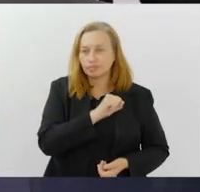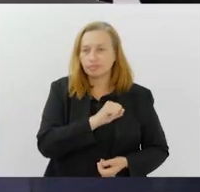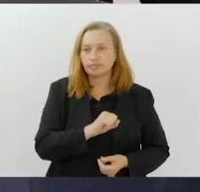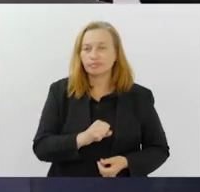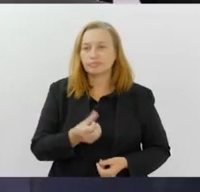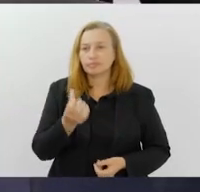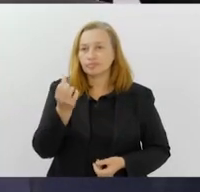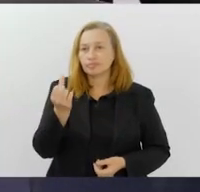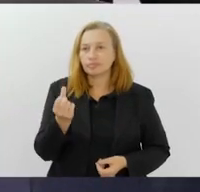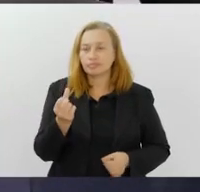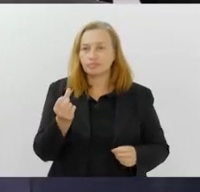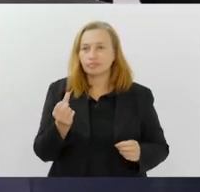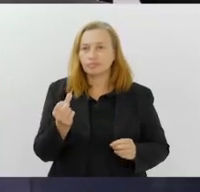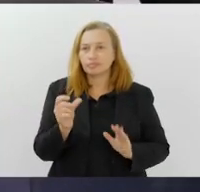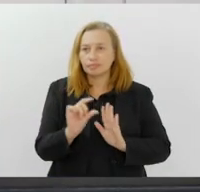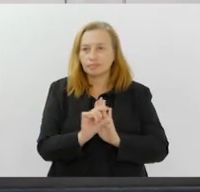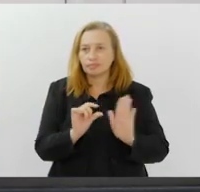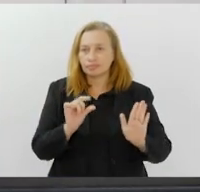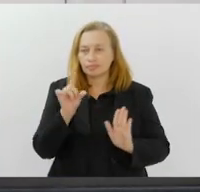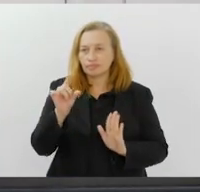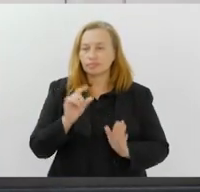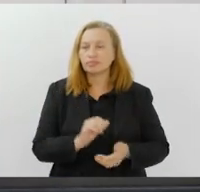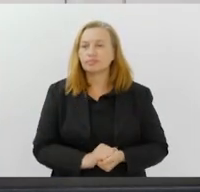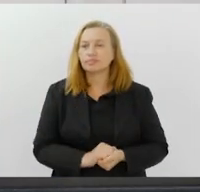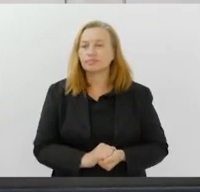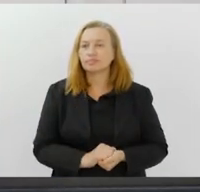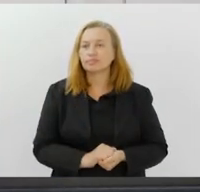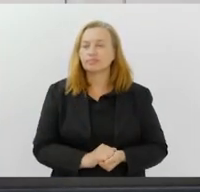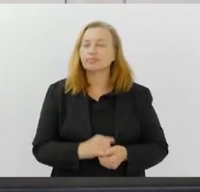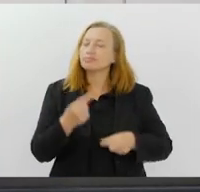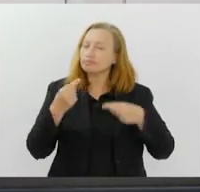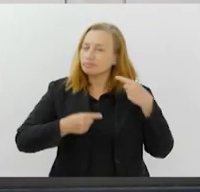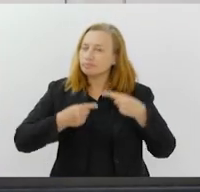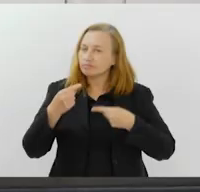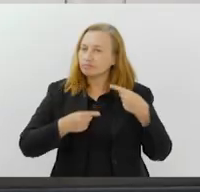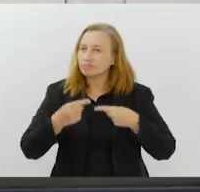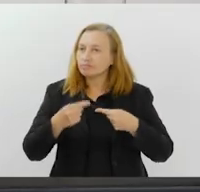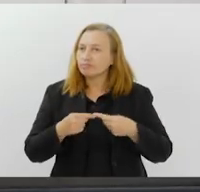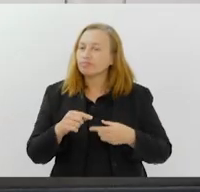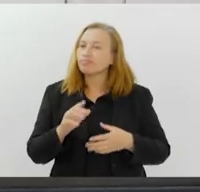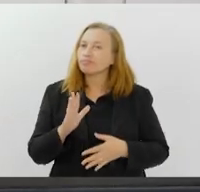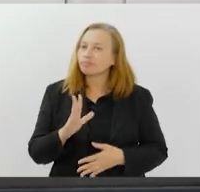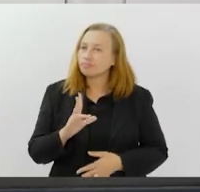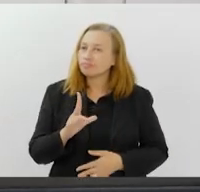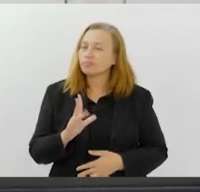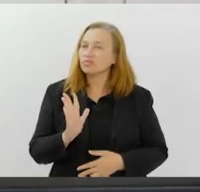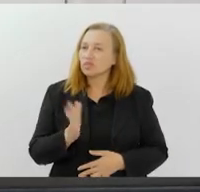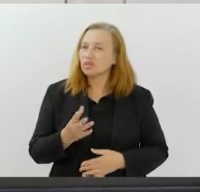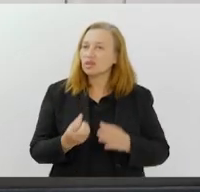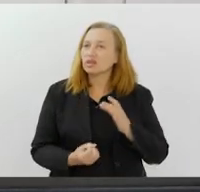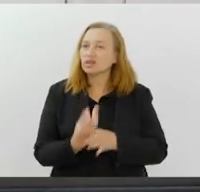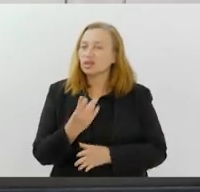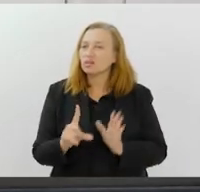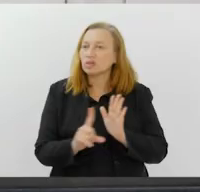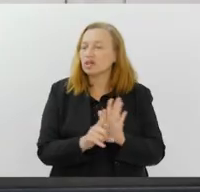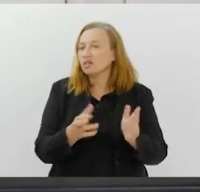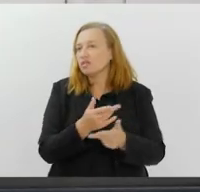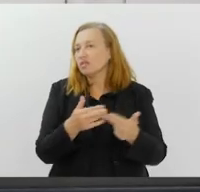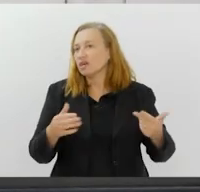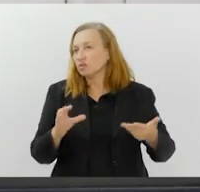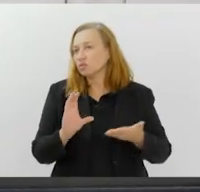sexto Ponto Isso é uma discussão eu próprio já Já criei por lei vários conselhos